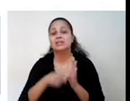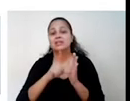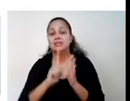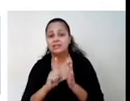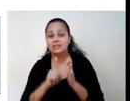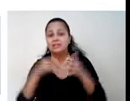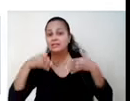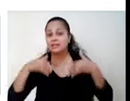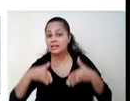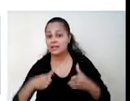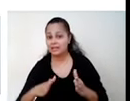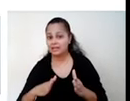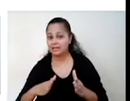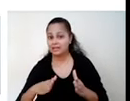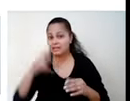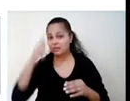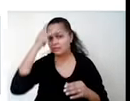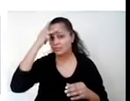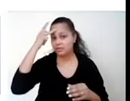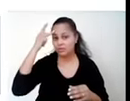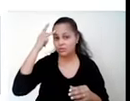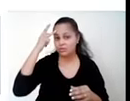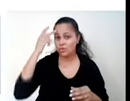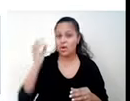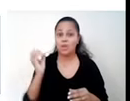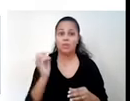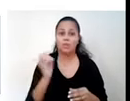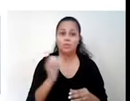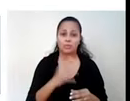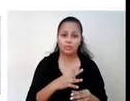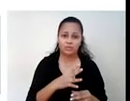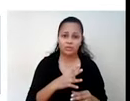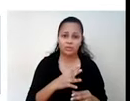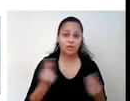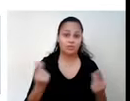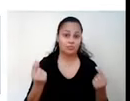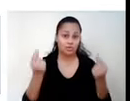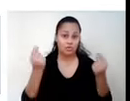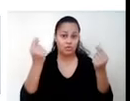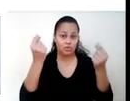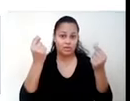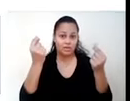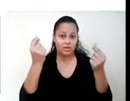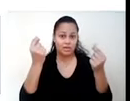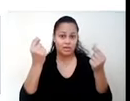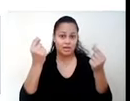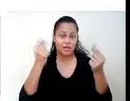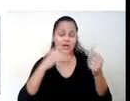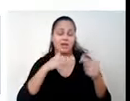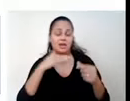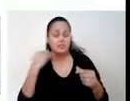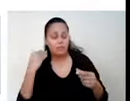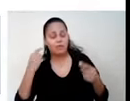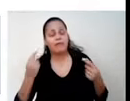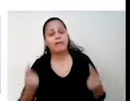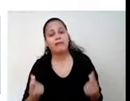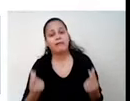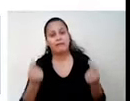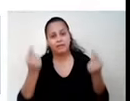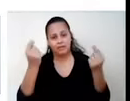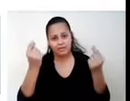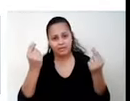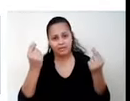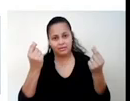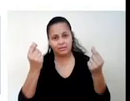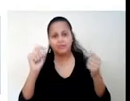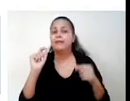a pessoa nascia nobre e morria nobre, nascia servo, camponês